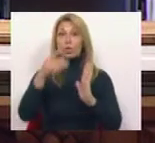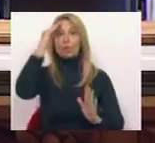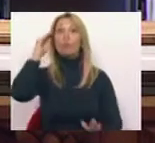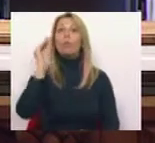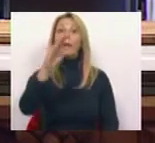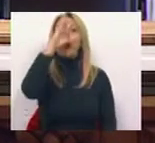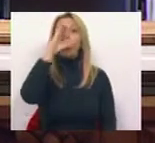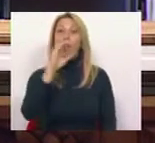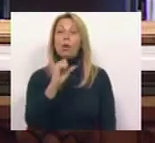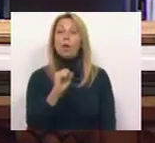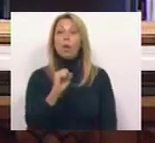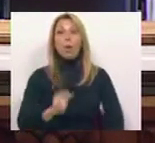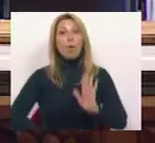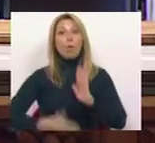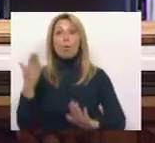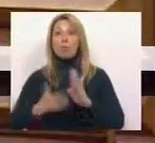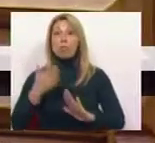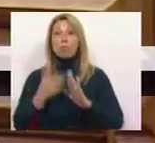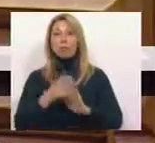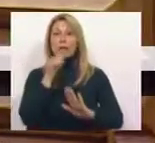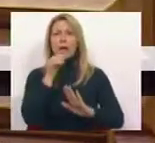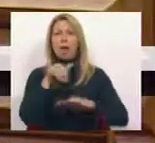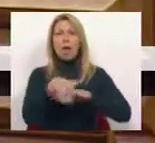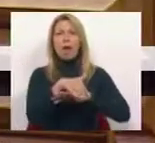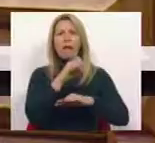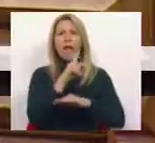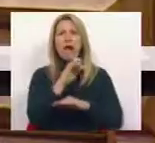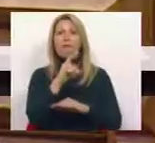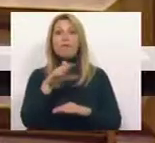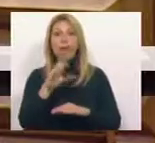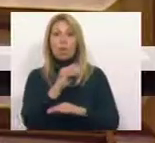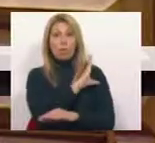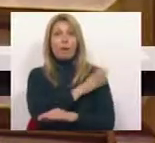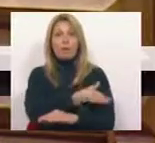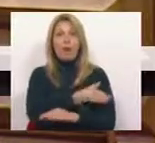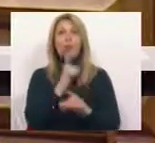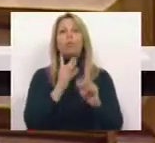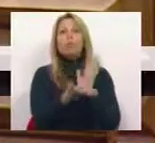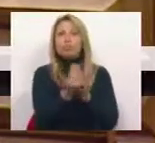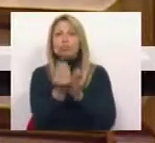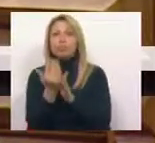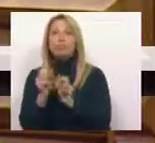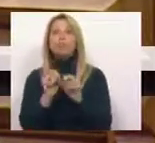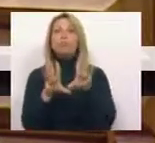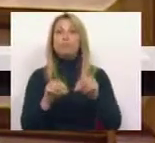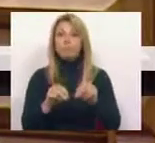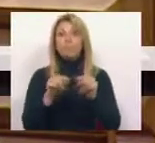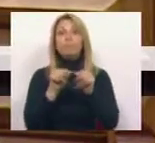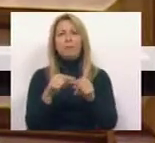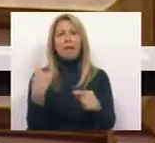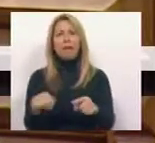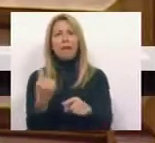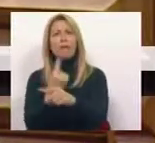recomenda ao Governo urgência no desassoreamento da Ria de Aveiro. A Ria de Aveiro, como já aqui foi referido, comporta uma